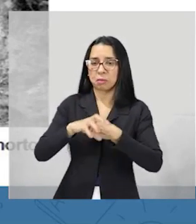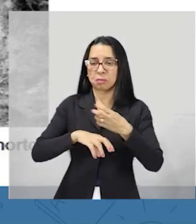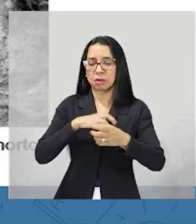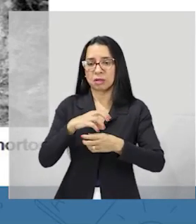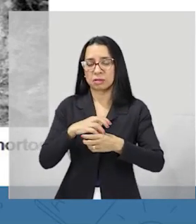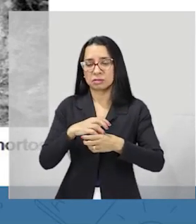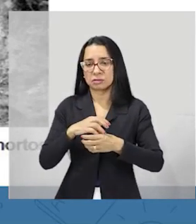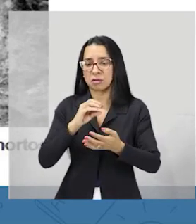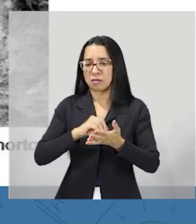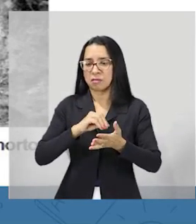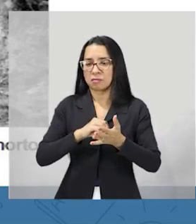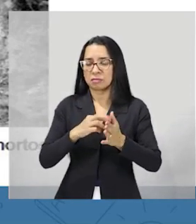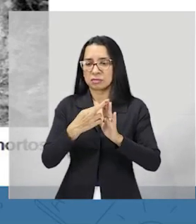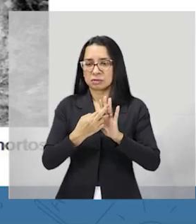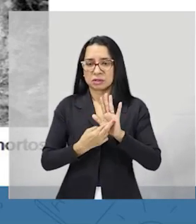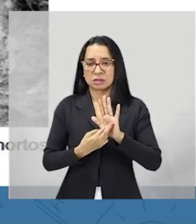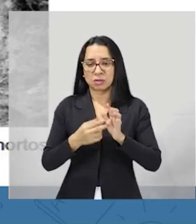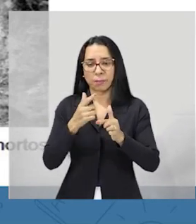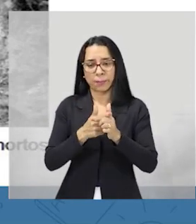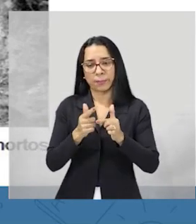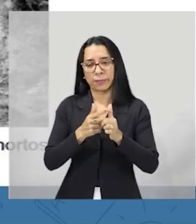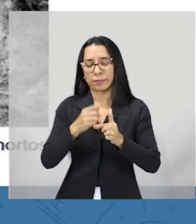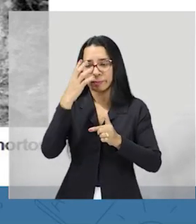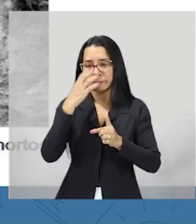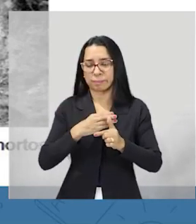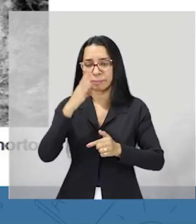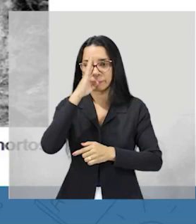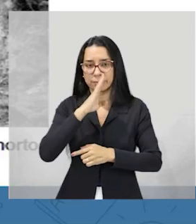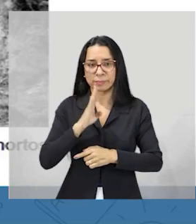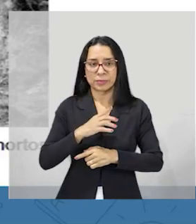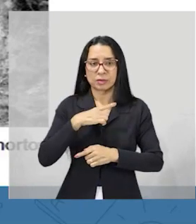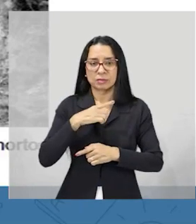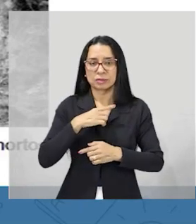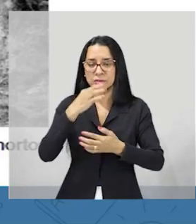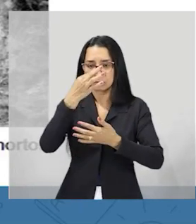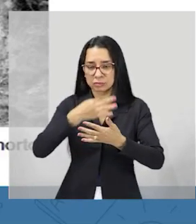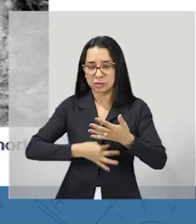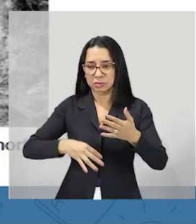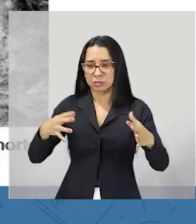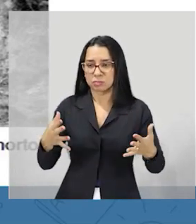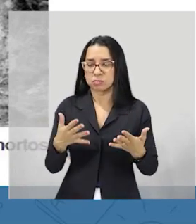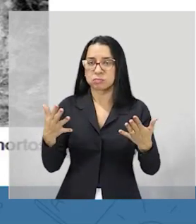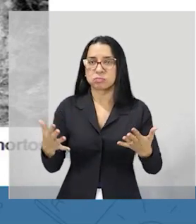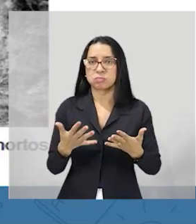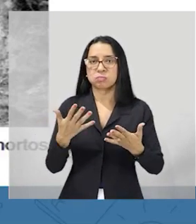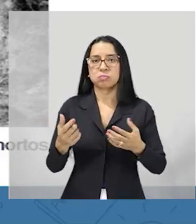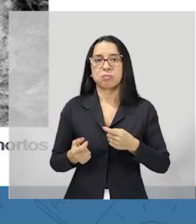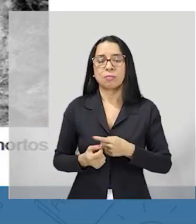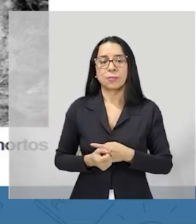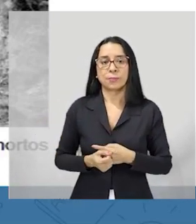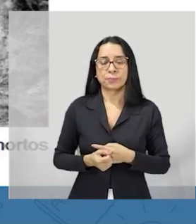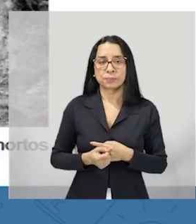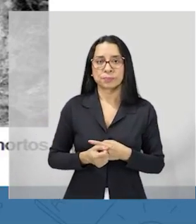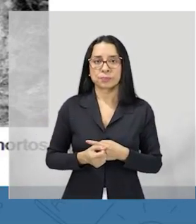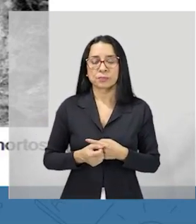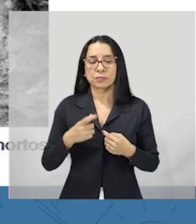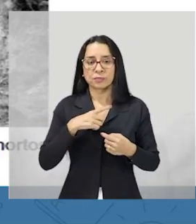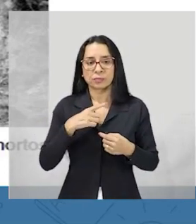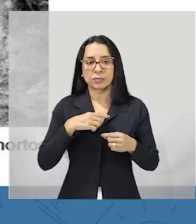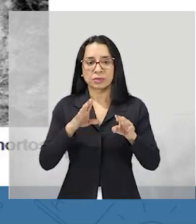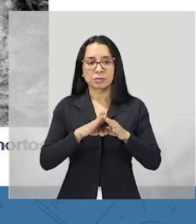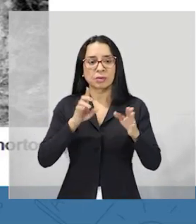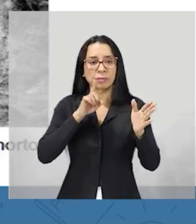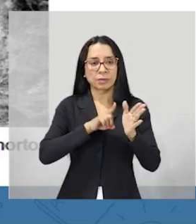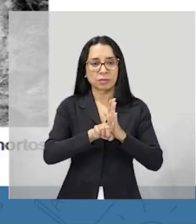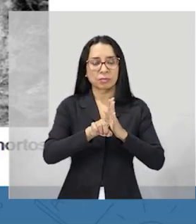um problema sério do Brasil. Tu tem aqui o texto motivador, tá? E aí tem aqui o